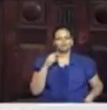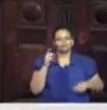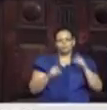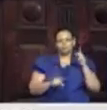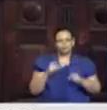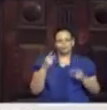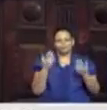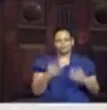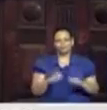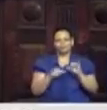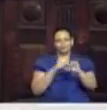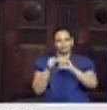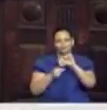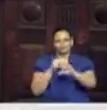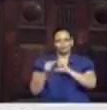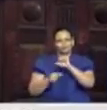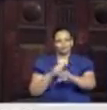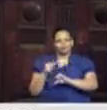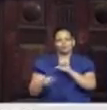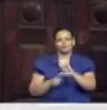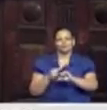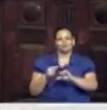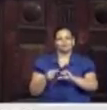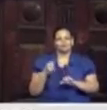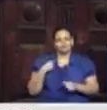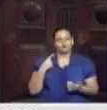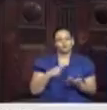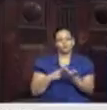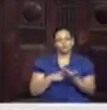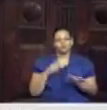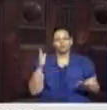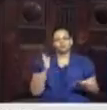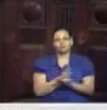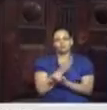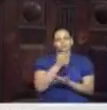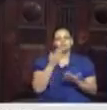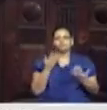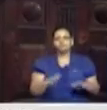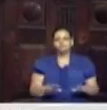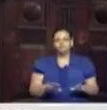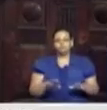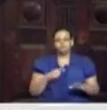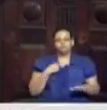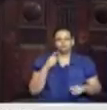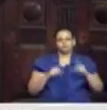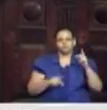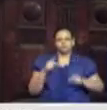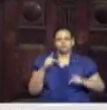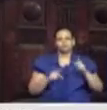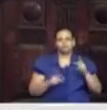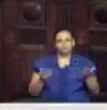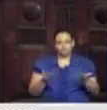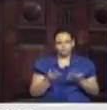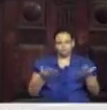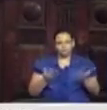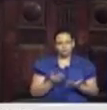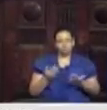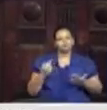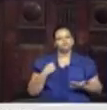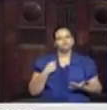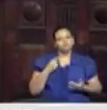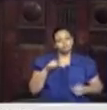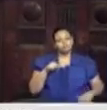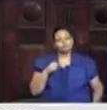reformas. O povo não quer se submeter a esse golpe. O povo está reagindo. E eu